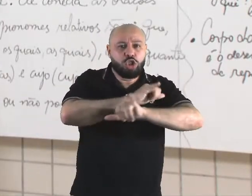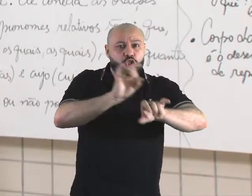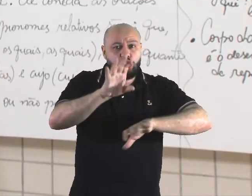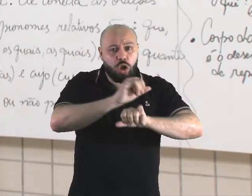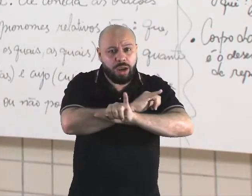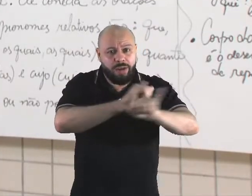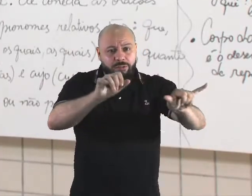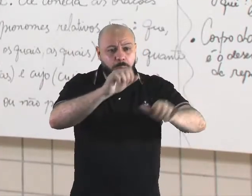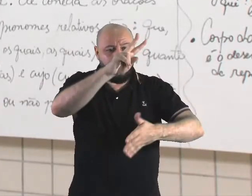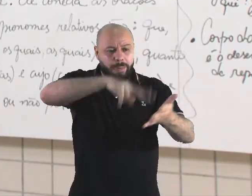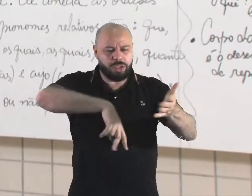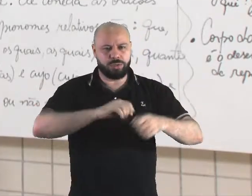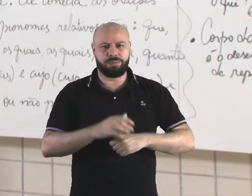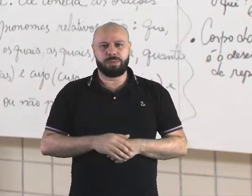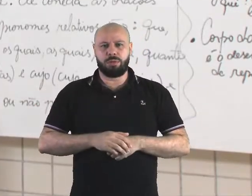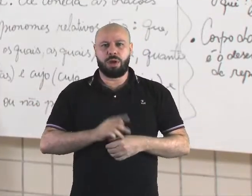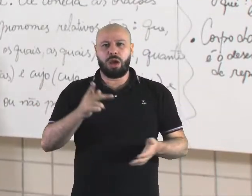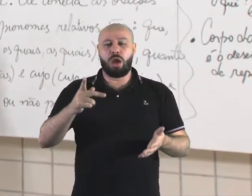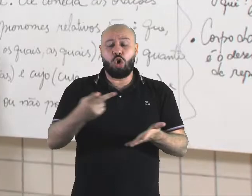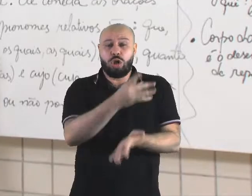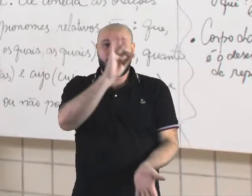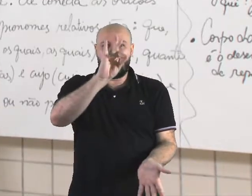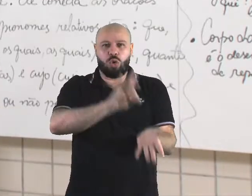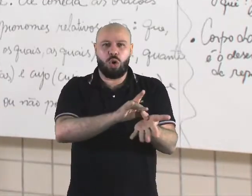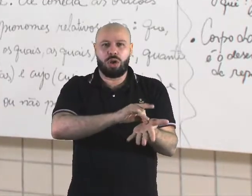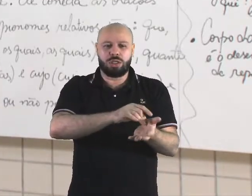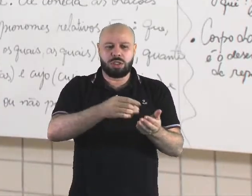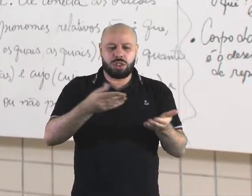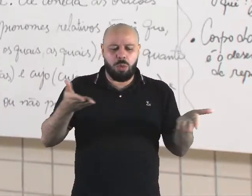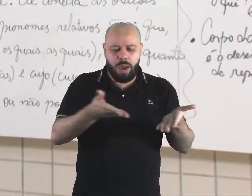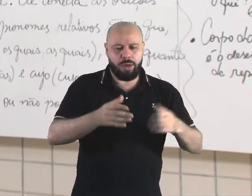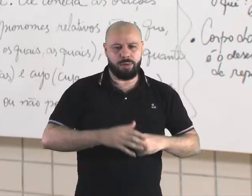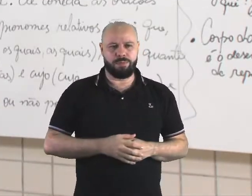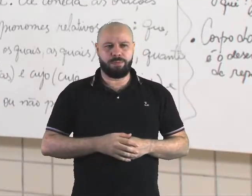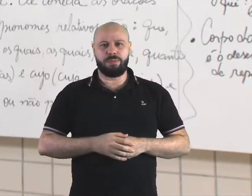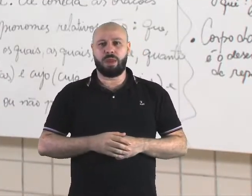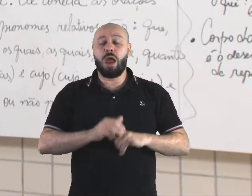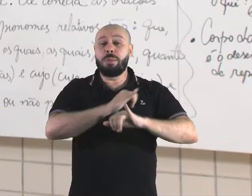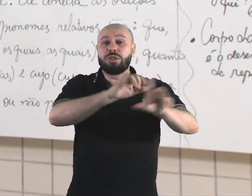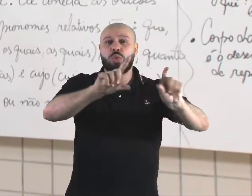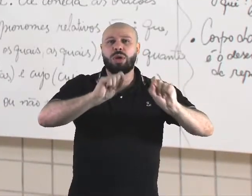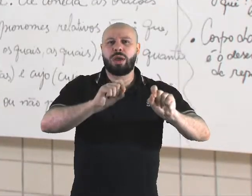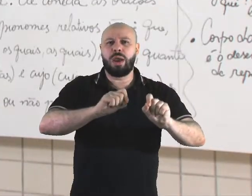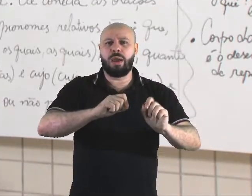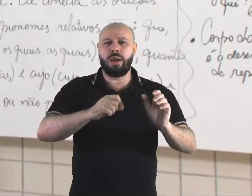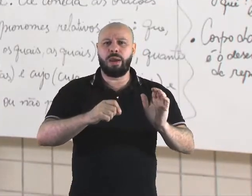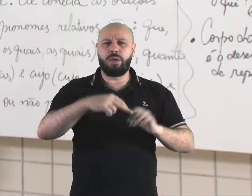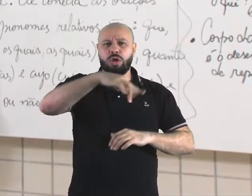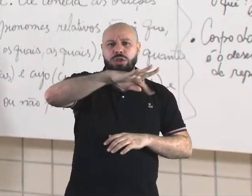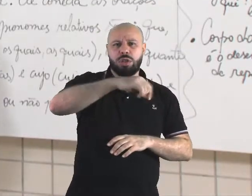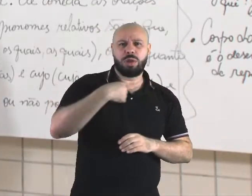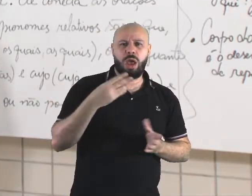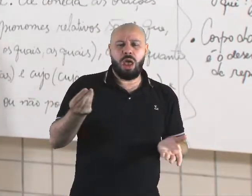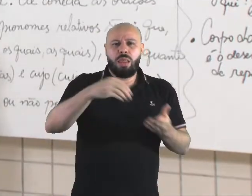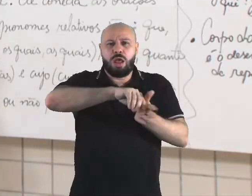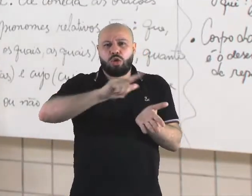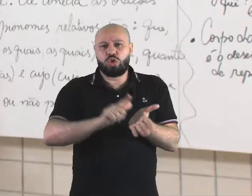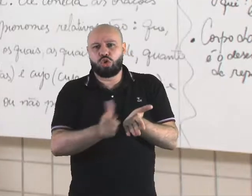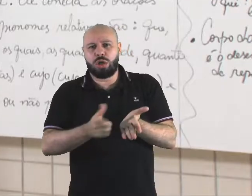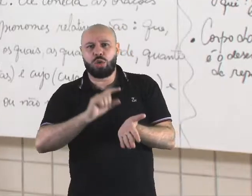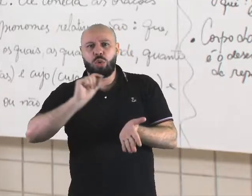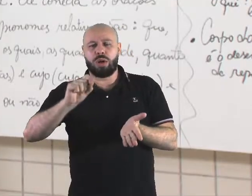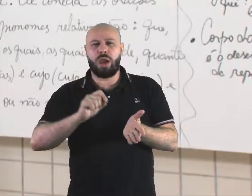informar o leitor de um fato atual ocorrido. Logo, podemos dizer que a notícia faz parte do jornalismo o